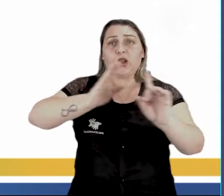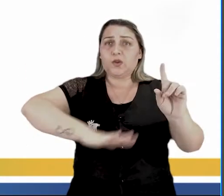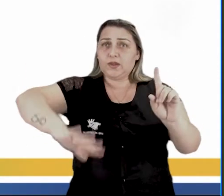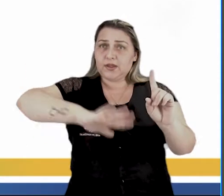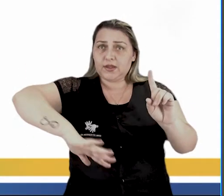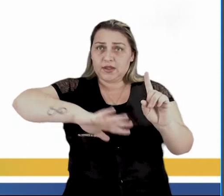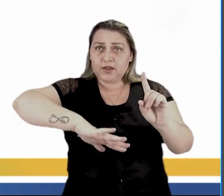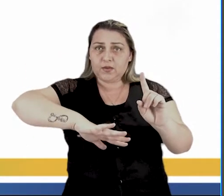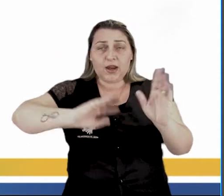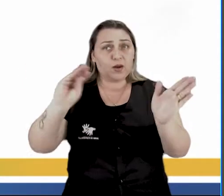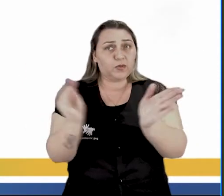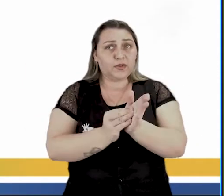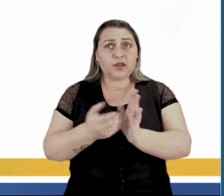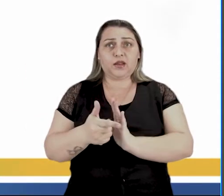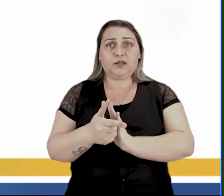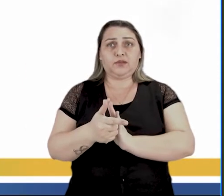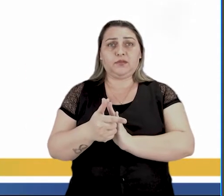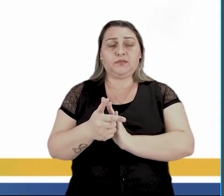social.